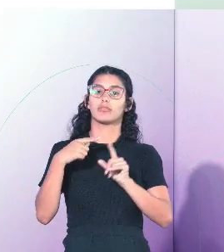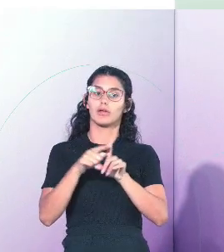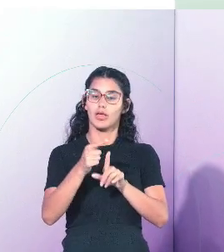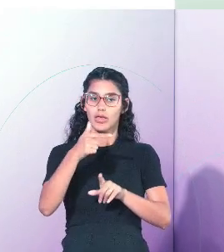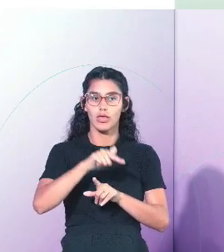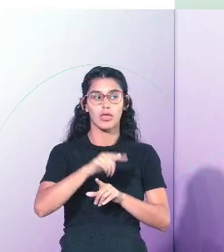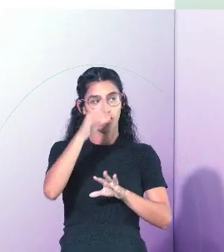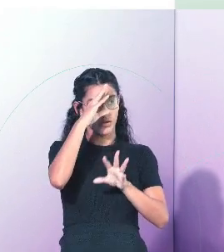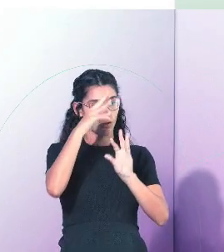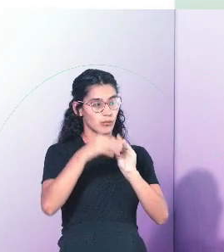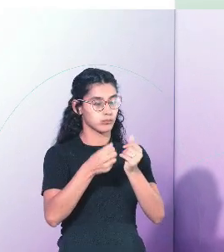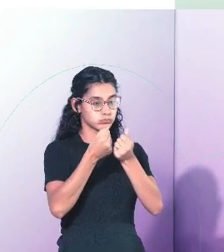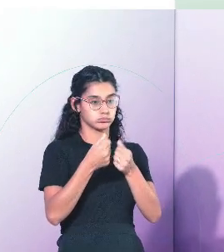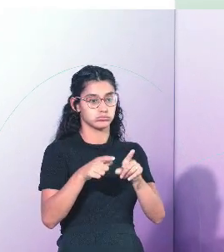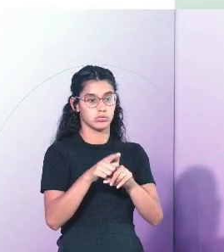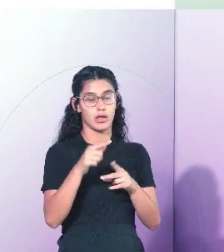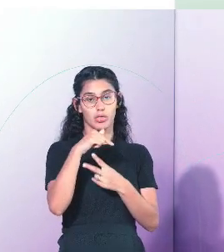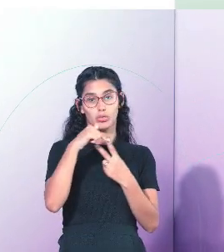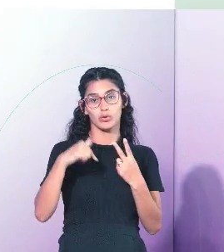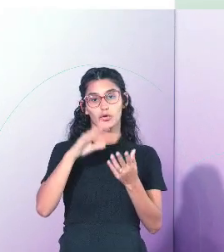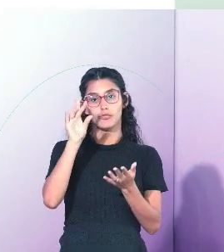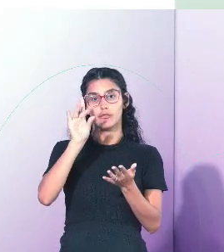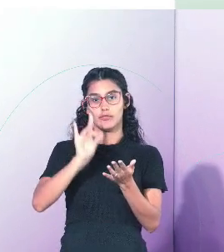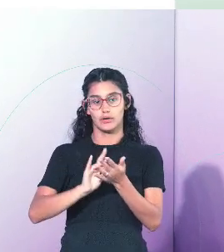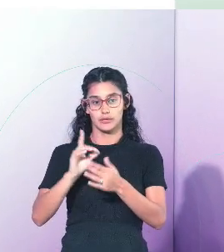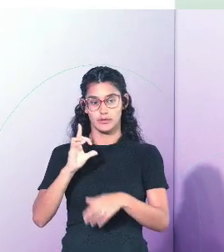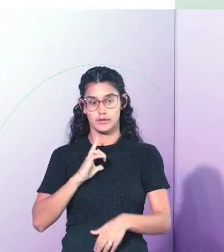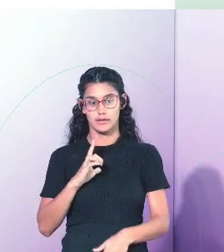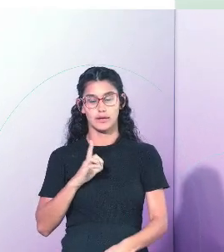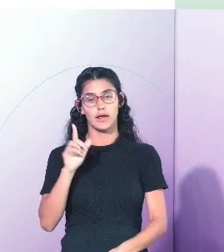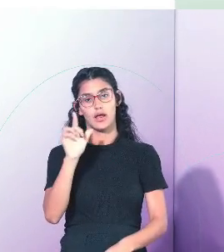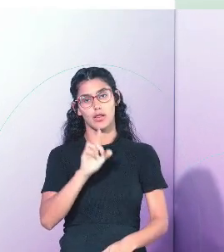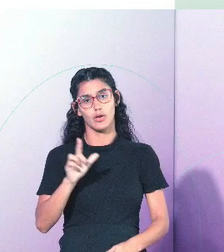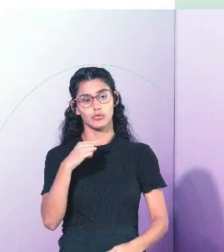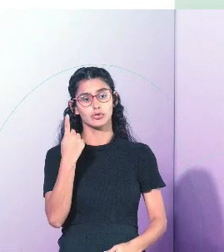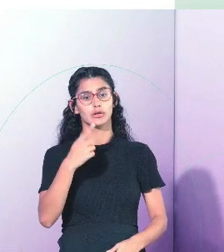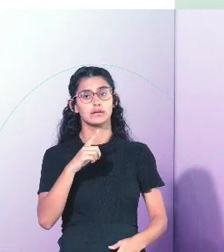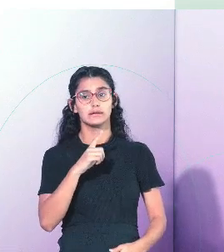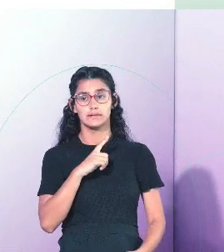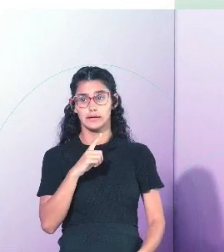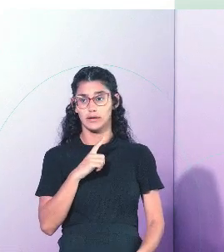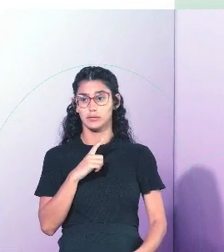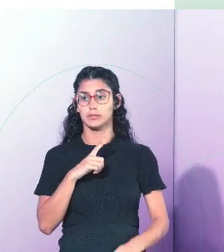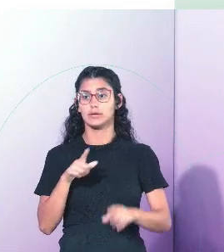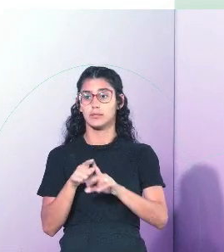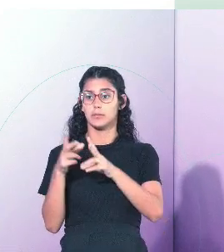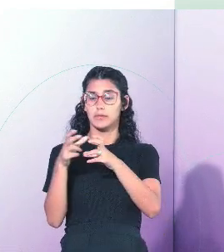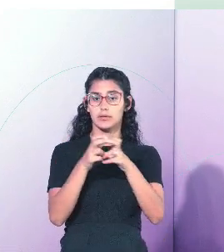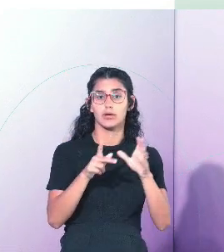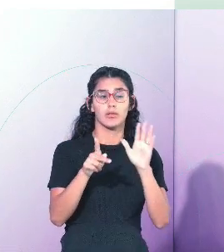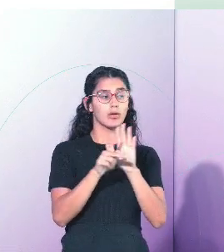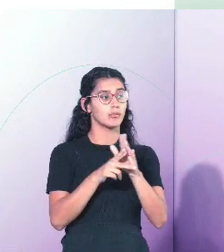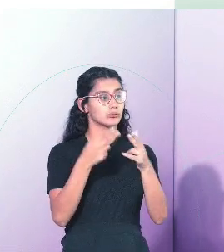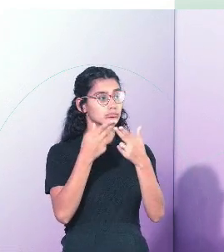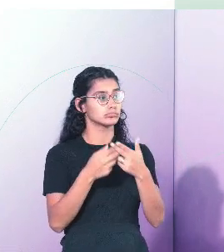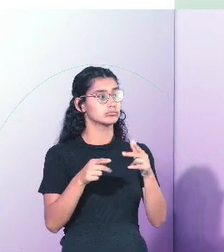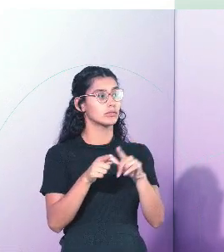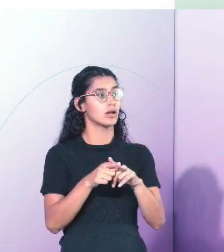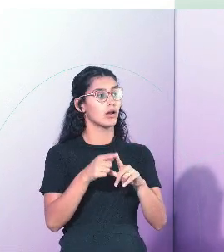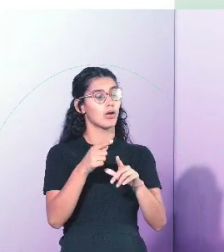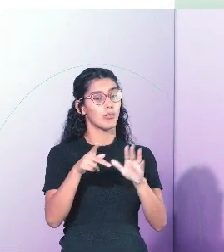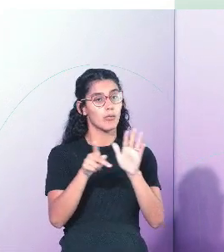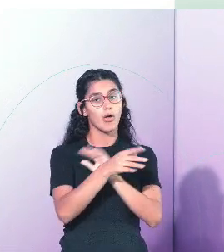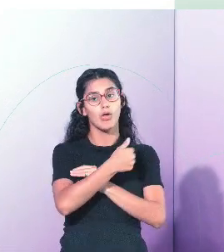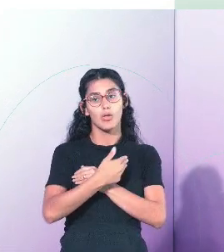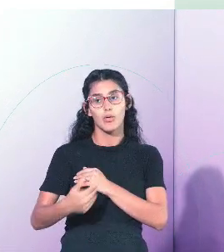vejo um peso muito grande nesses 2 fatores aqui. É claro, a gente tem ali uma visão do paciente, da consulta pública,